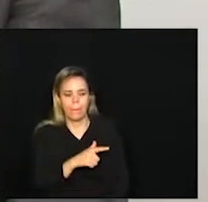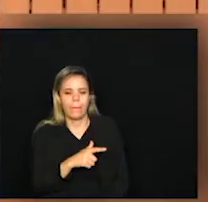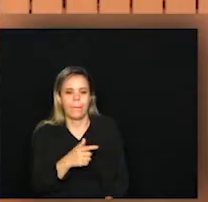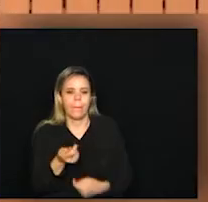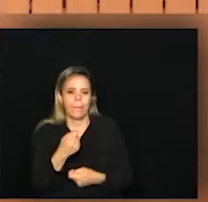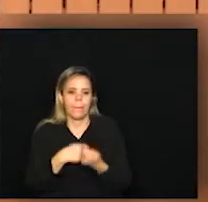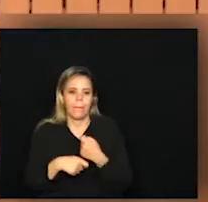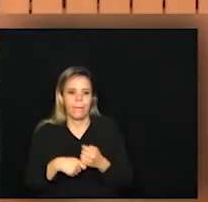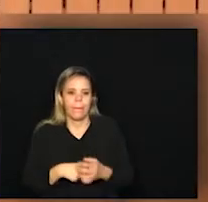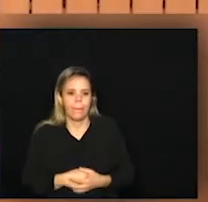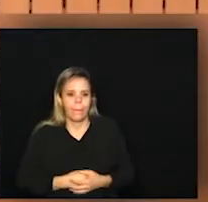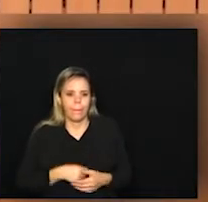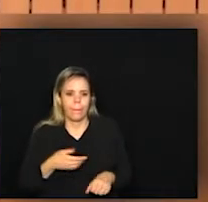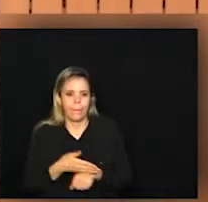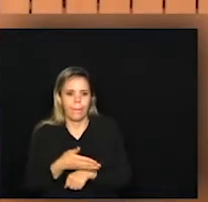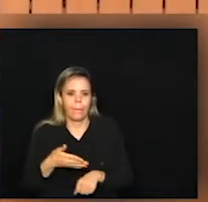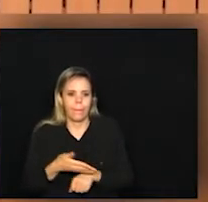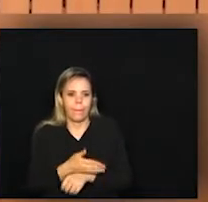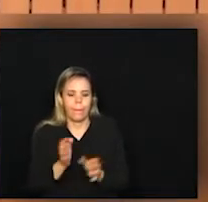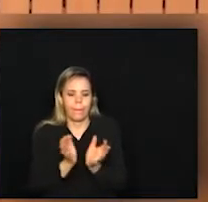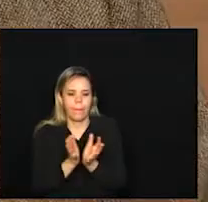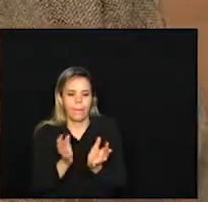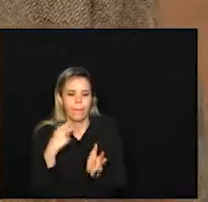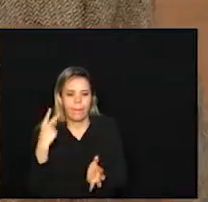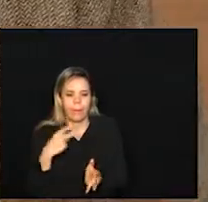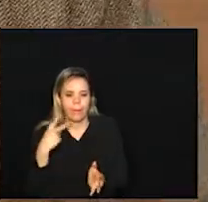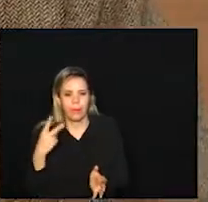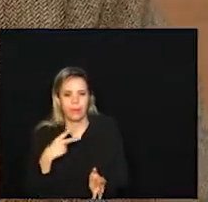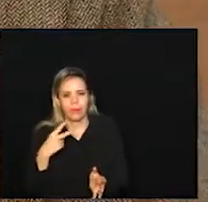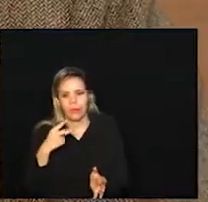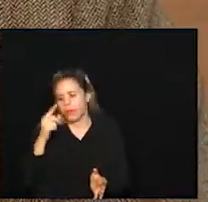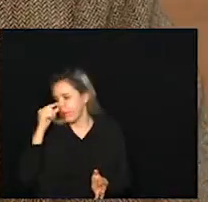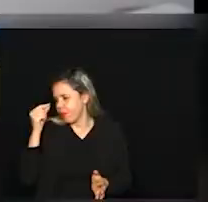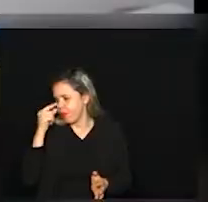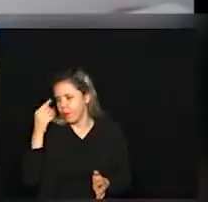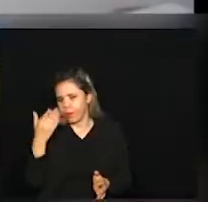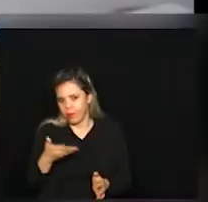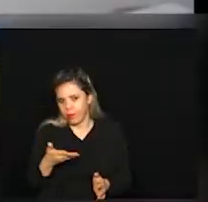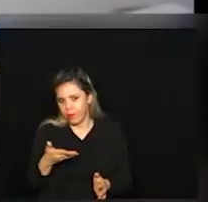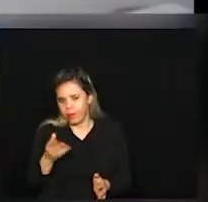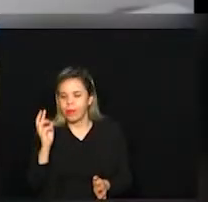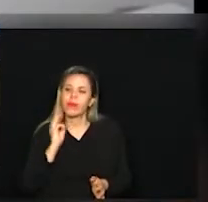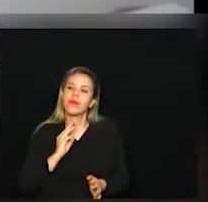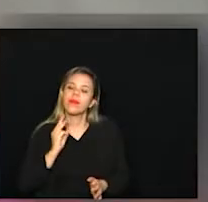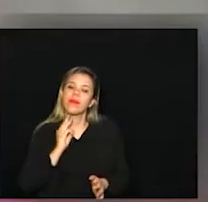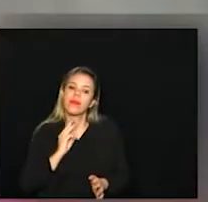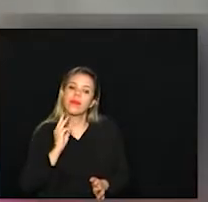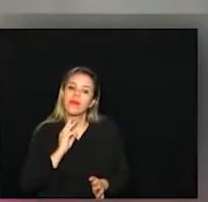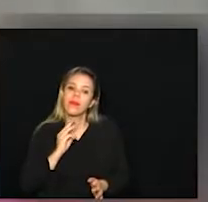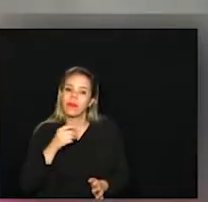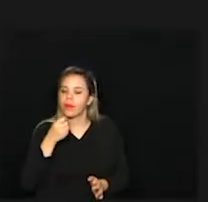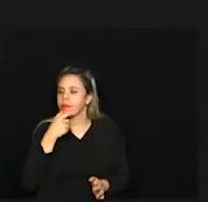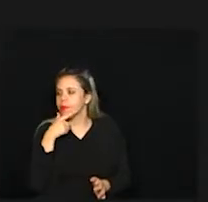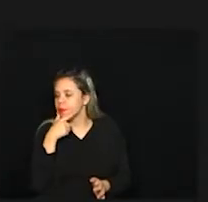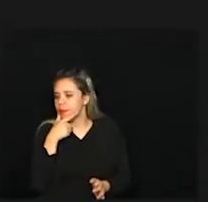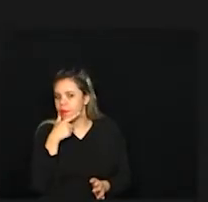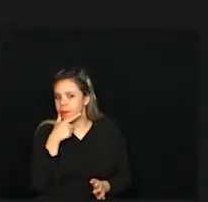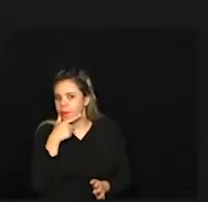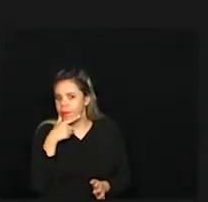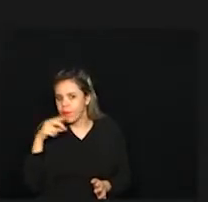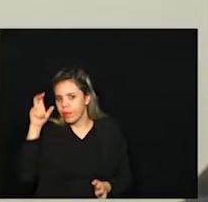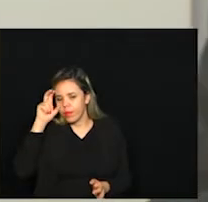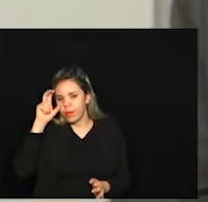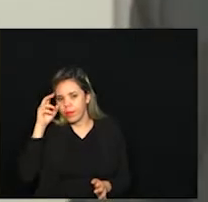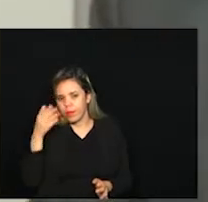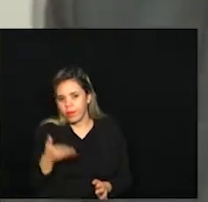limitação né fazem parte da comissão os vereadores Arnaldo Salvetti Cecílio Santos marrom Cunha e